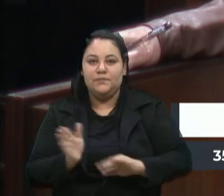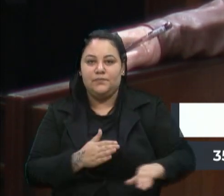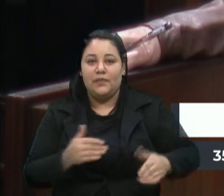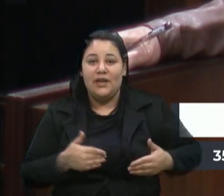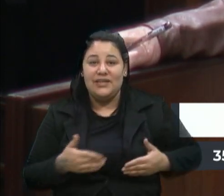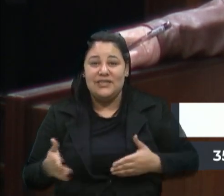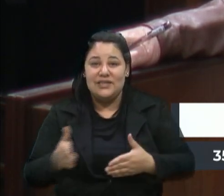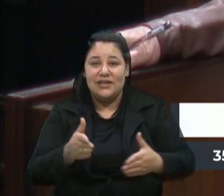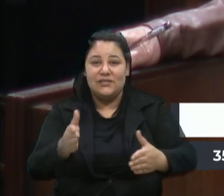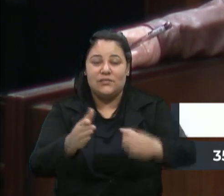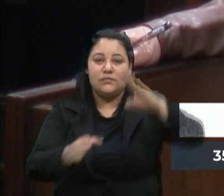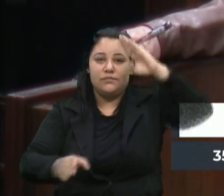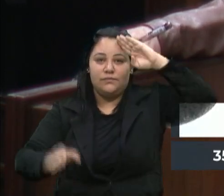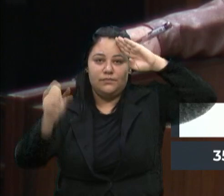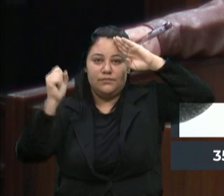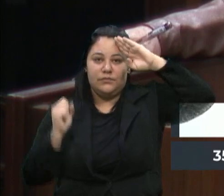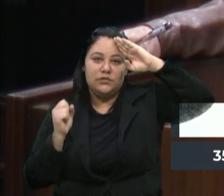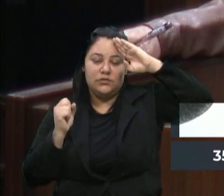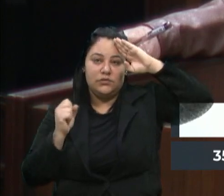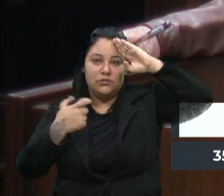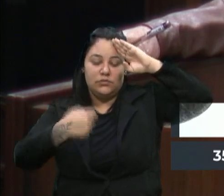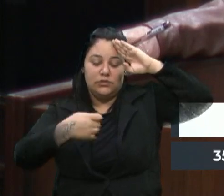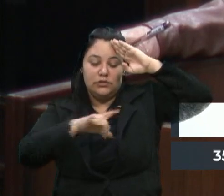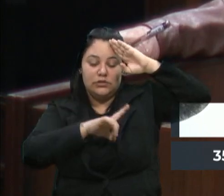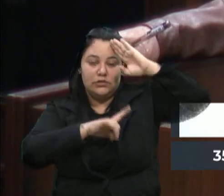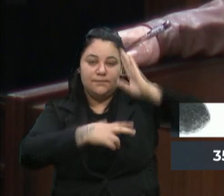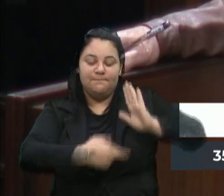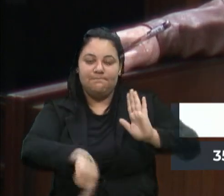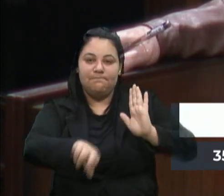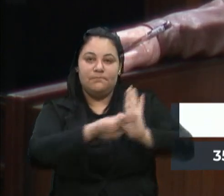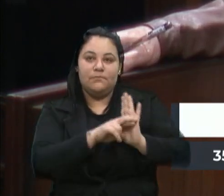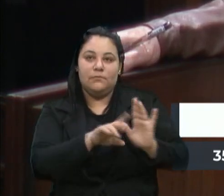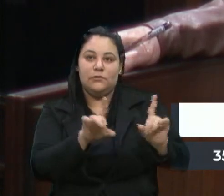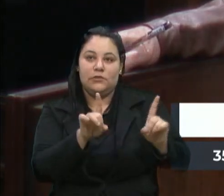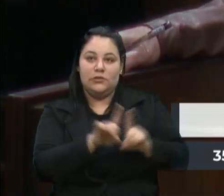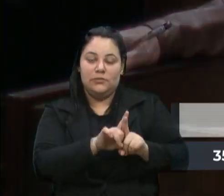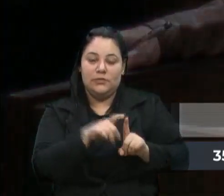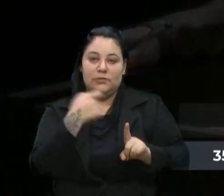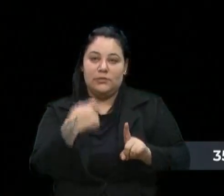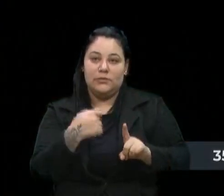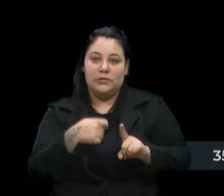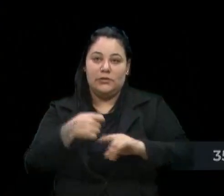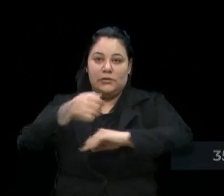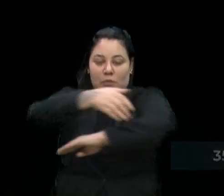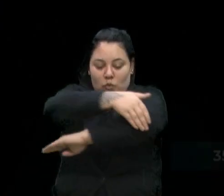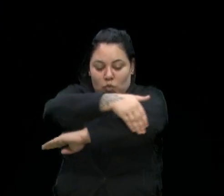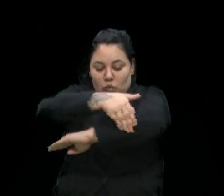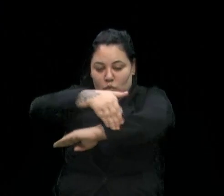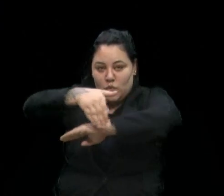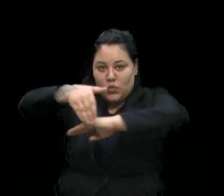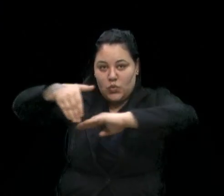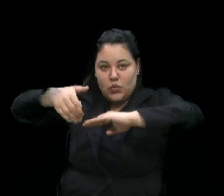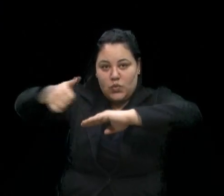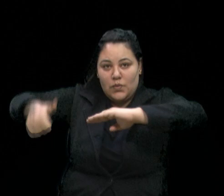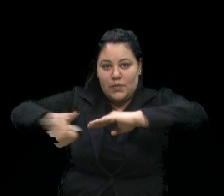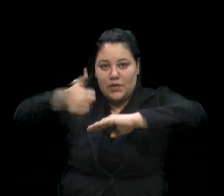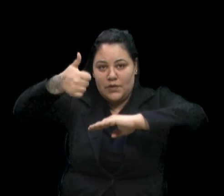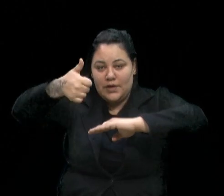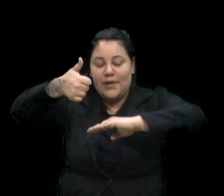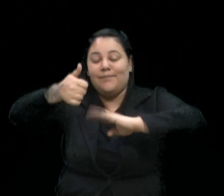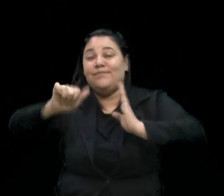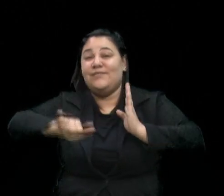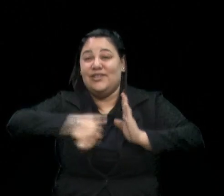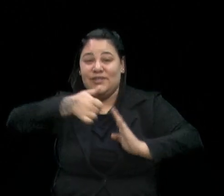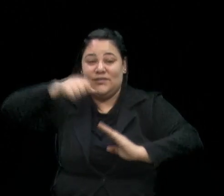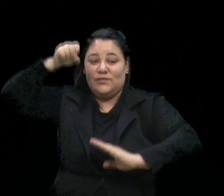imigrante necessita de revitalização, precisa de acostamento, melhorias na sinalização e